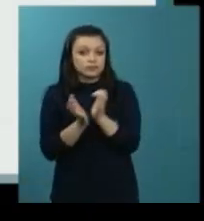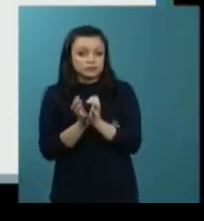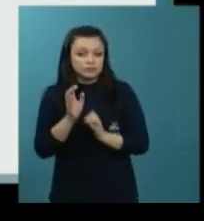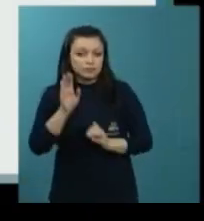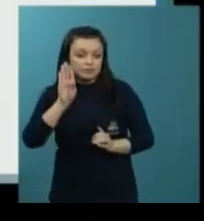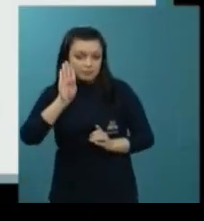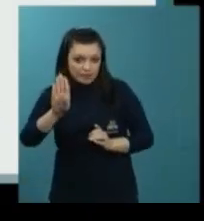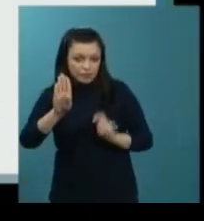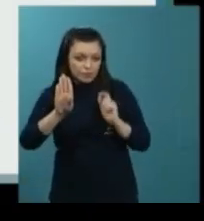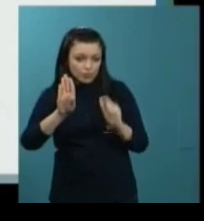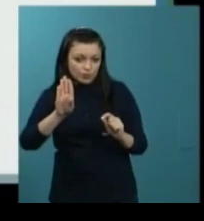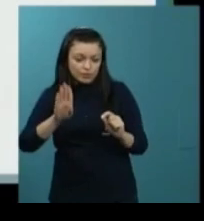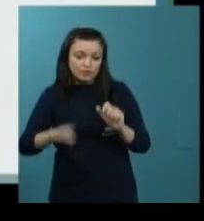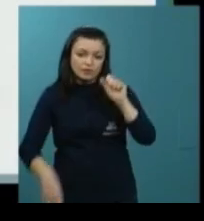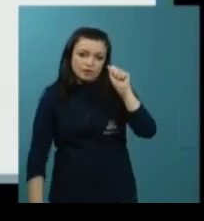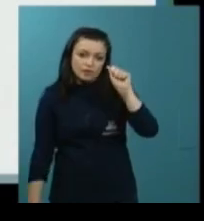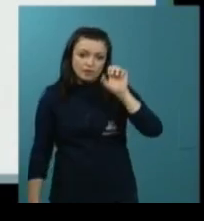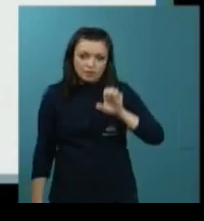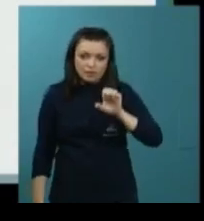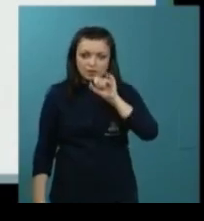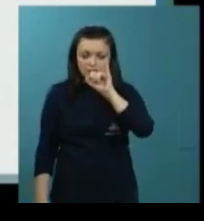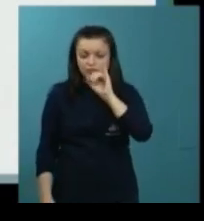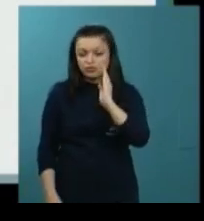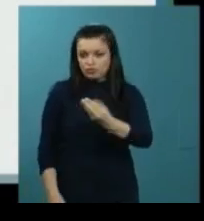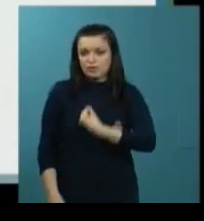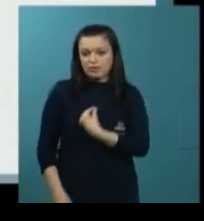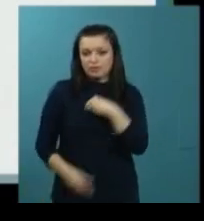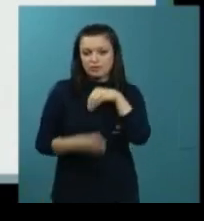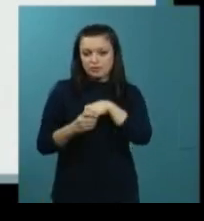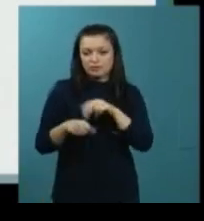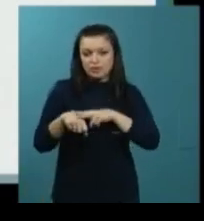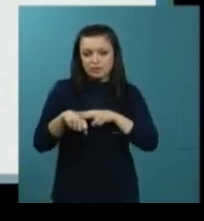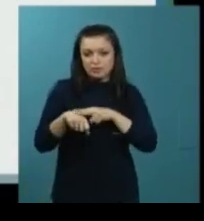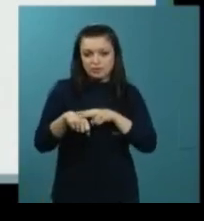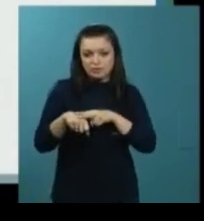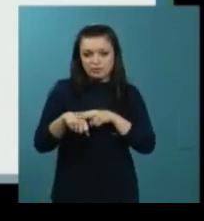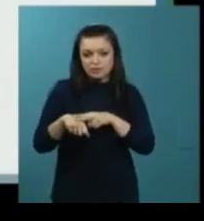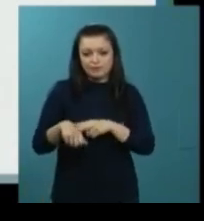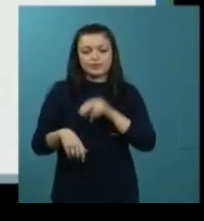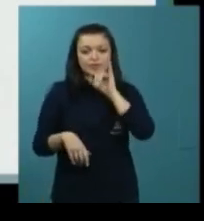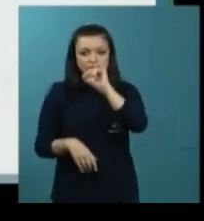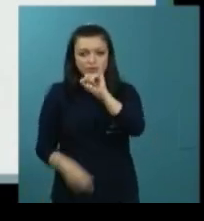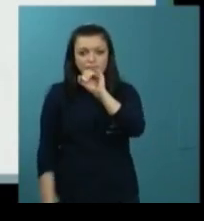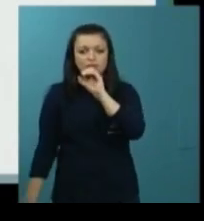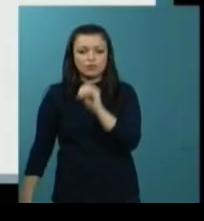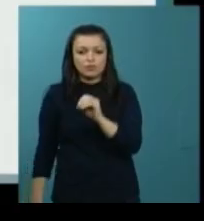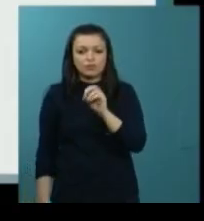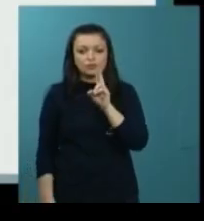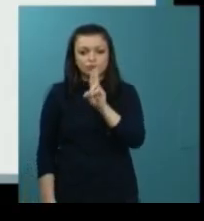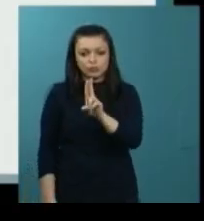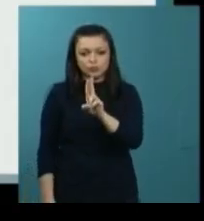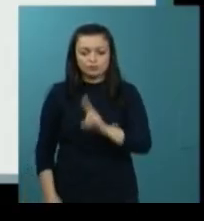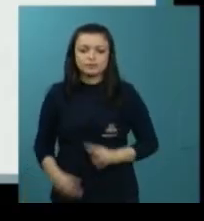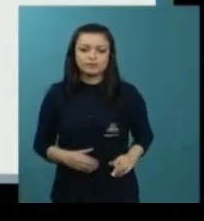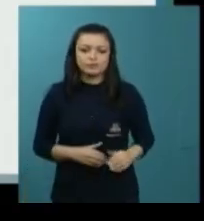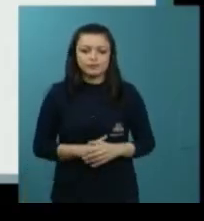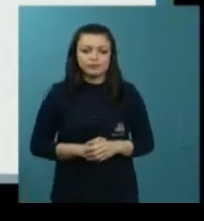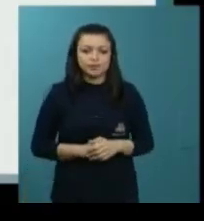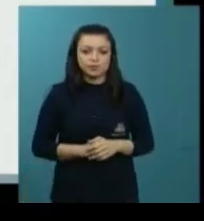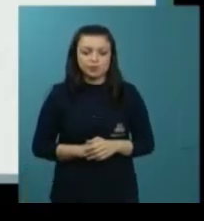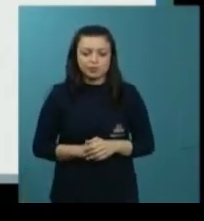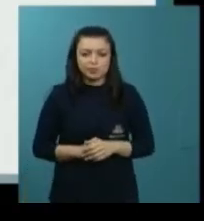B são A, E, que já estão aqui representados, I, O,